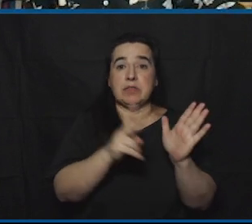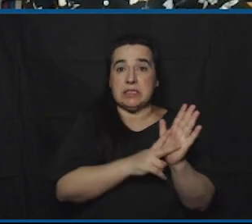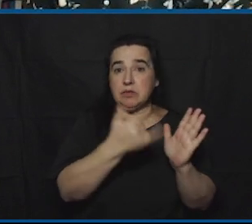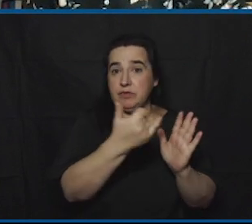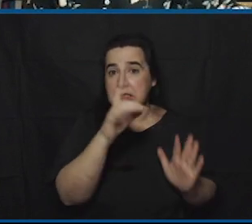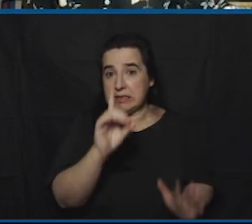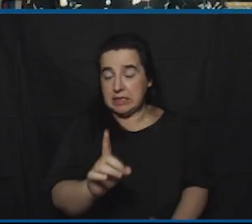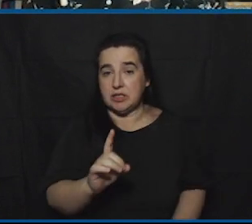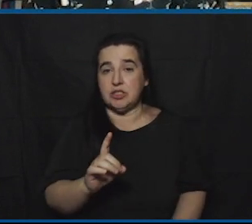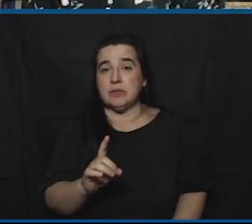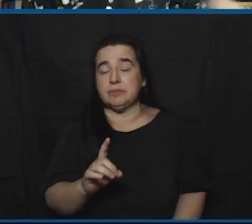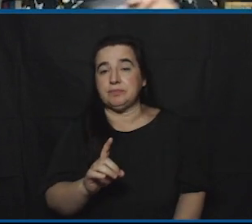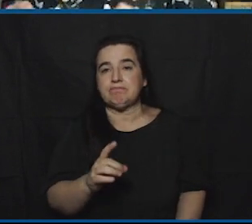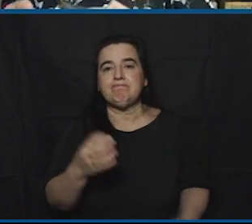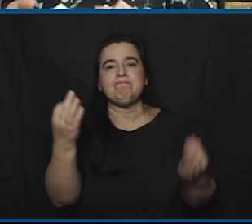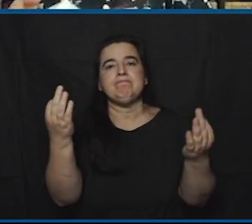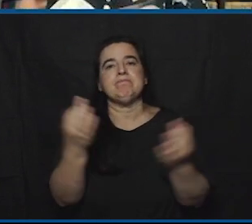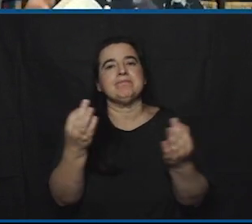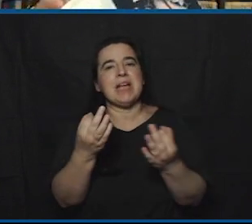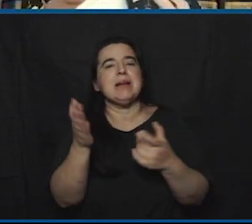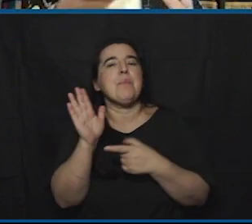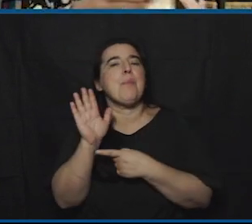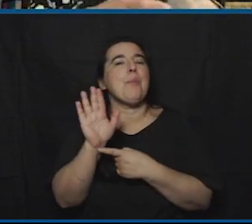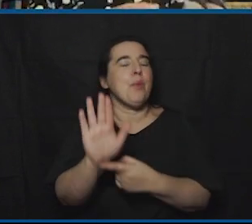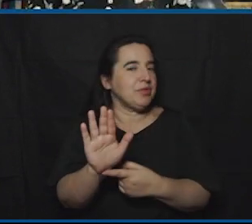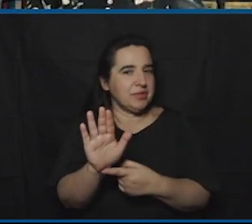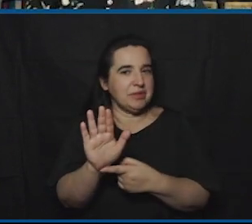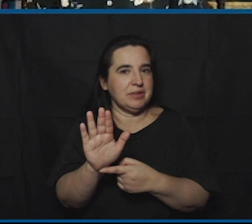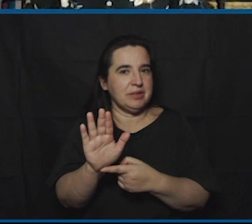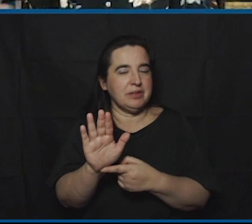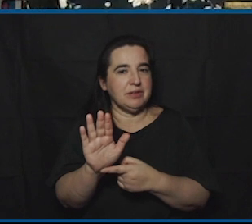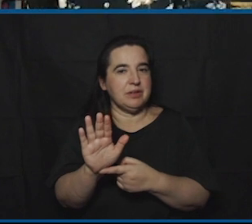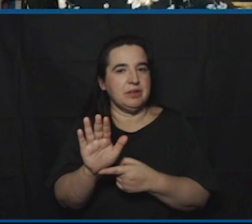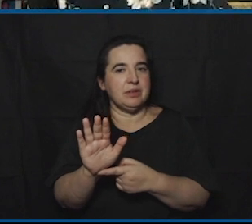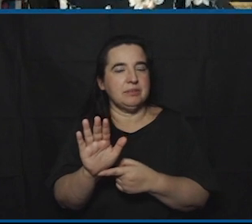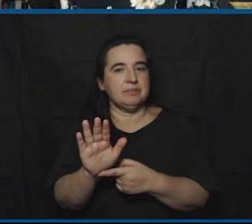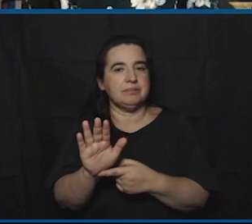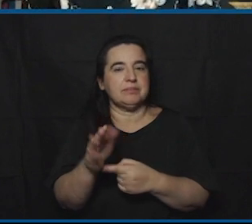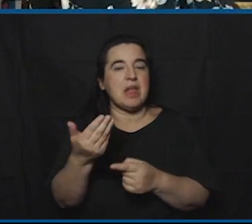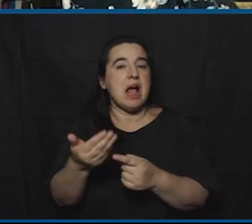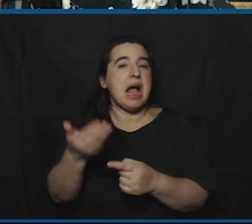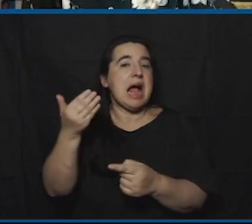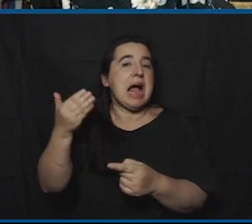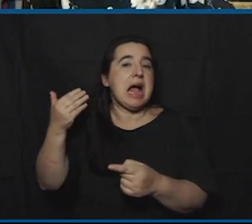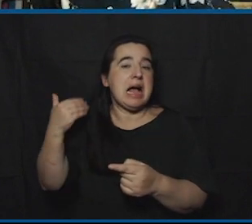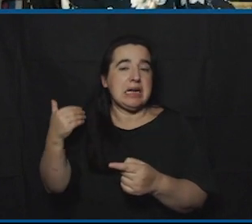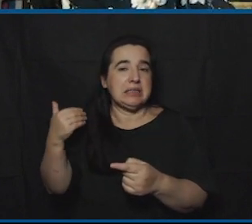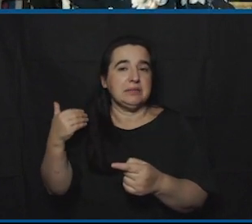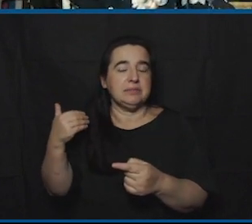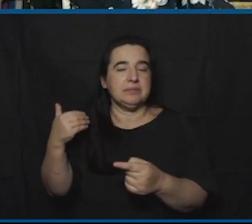26, é verdade que ele vem a mostrar aqui que haveria